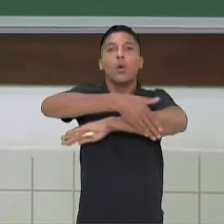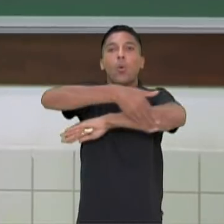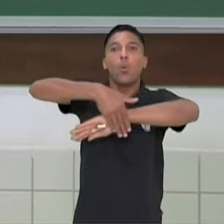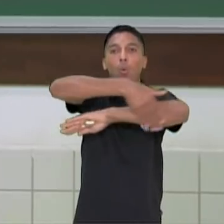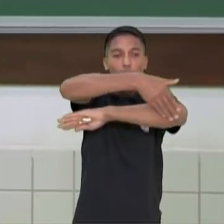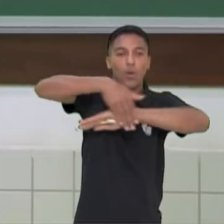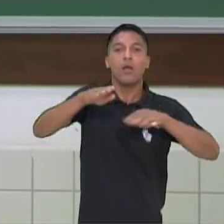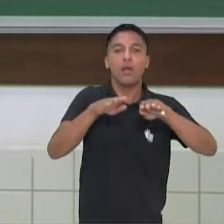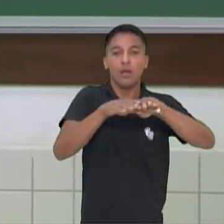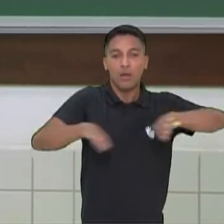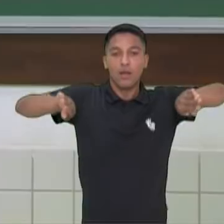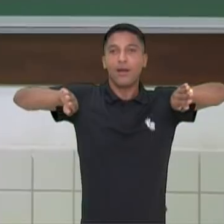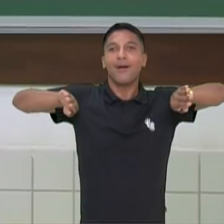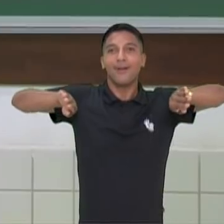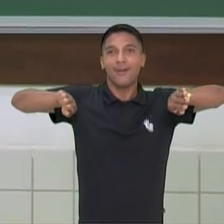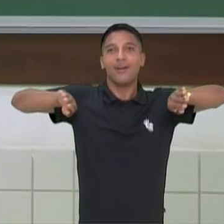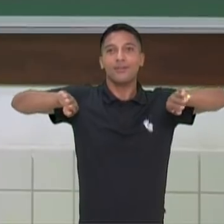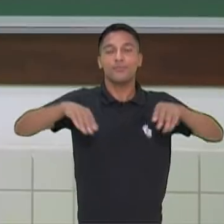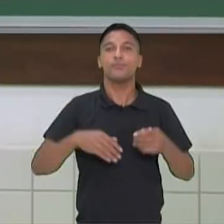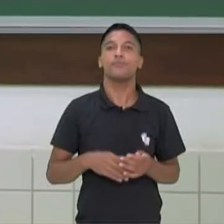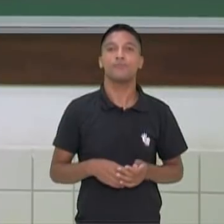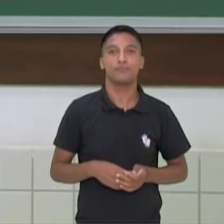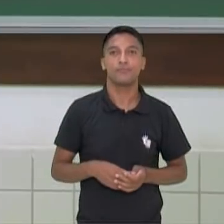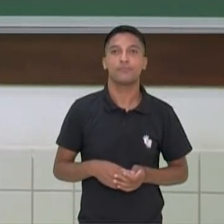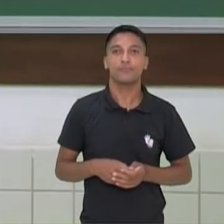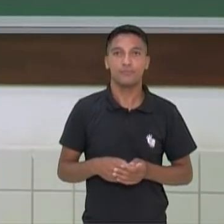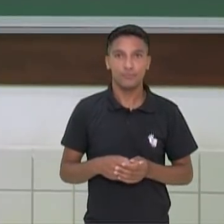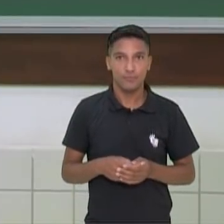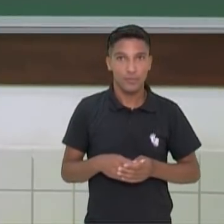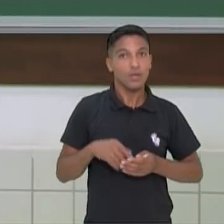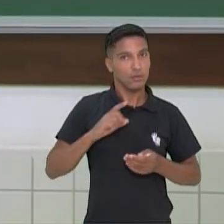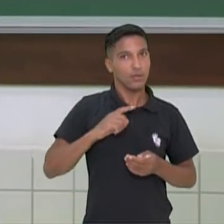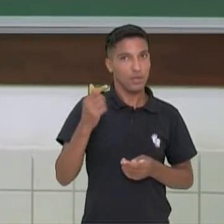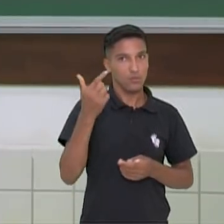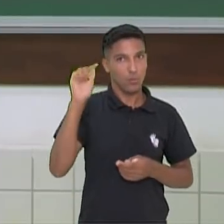vários outros obstáculos, daí sim,